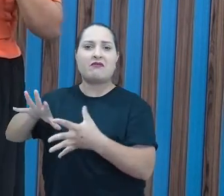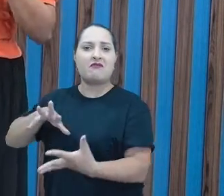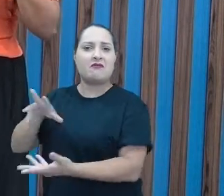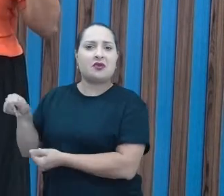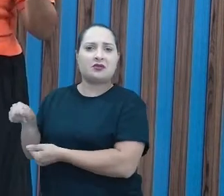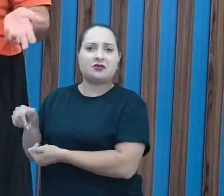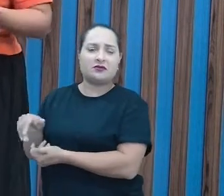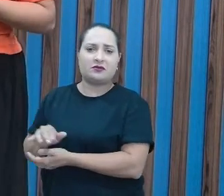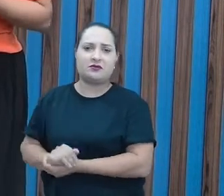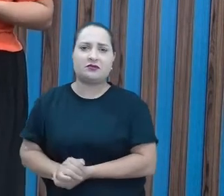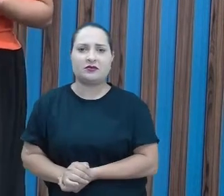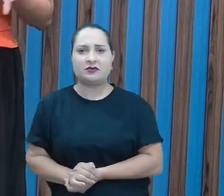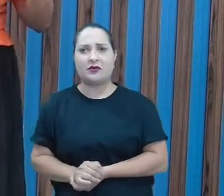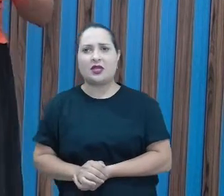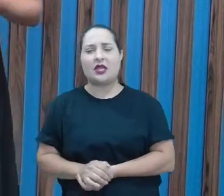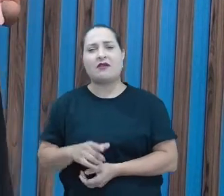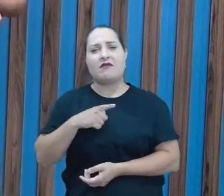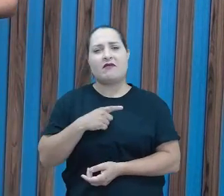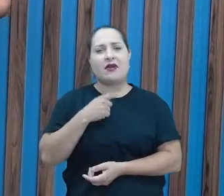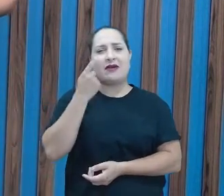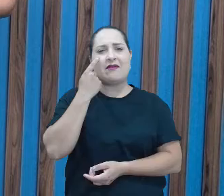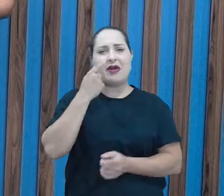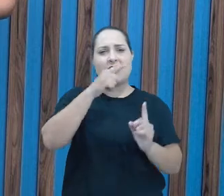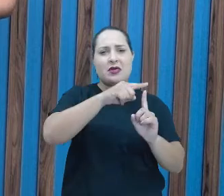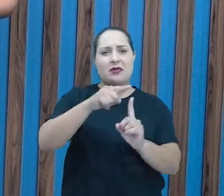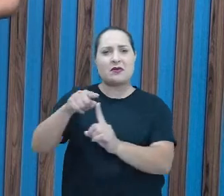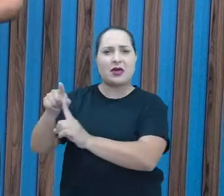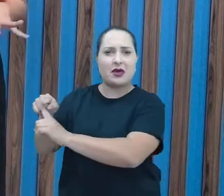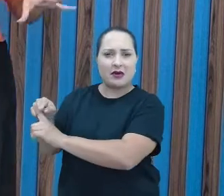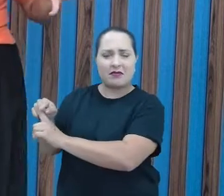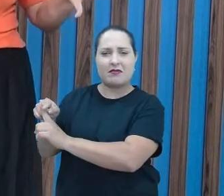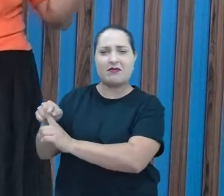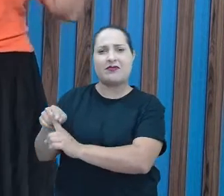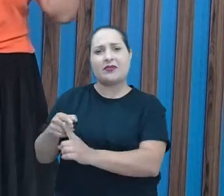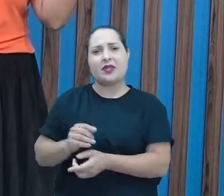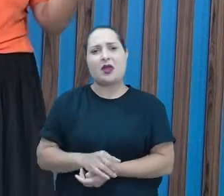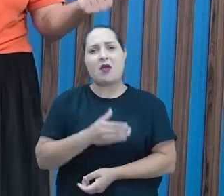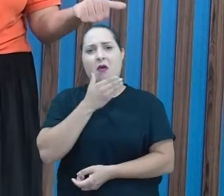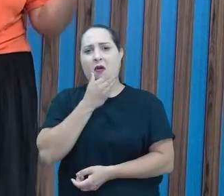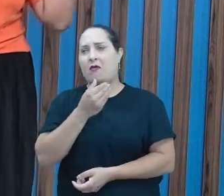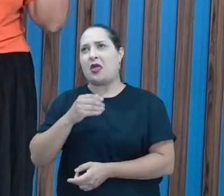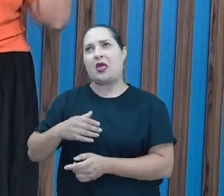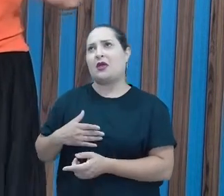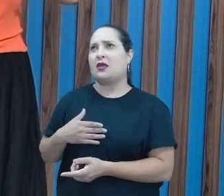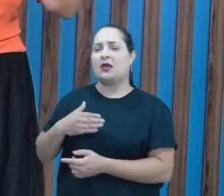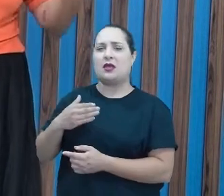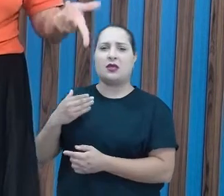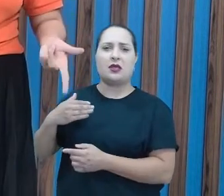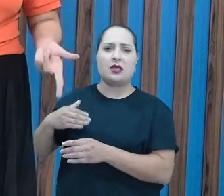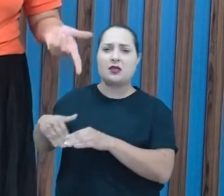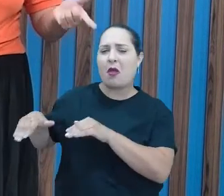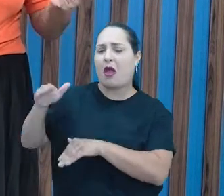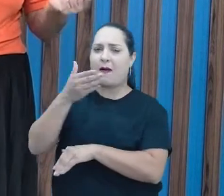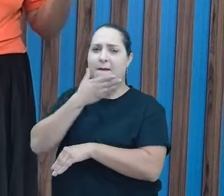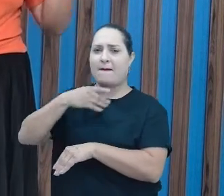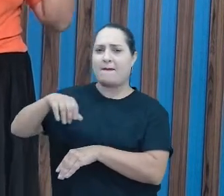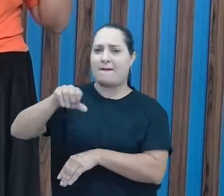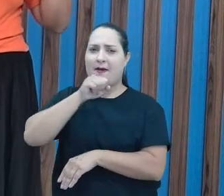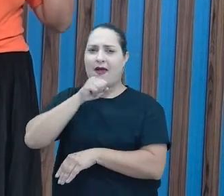Vejamos quais os principais estereótipos, né, aplicados a homens e mulheres. Então, a gente tem homem como super pai, provedor do